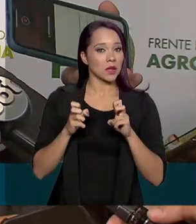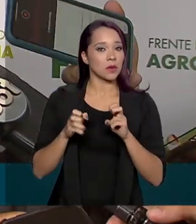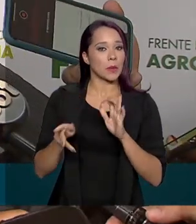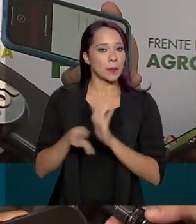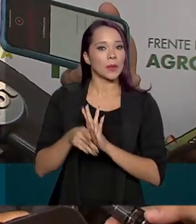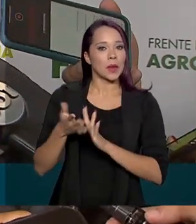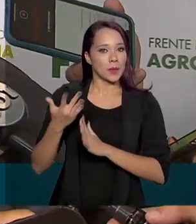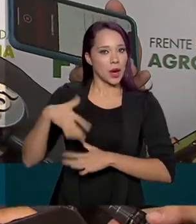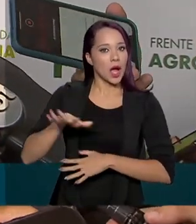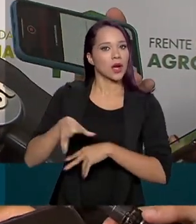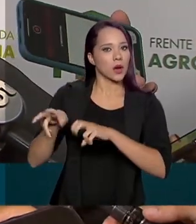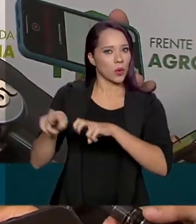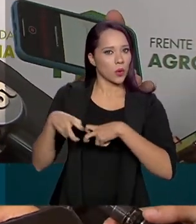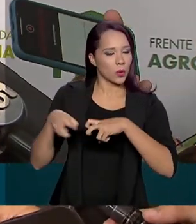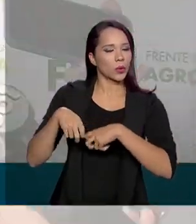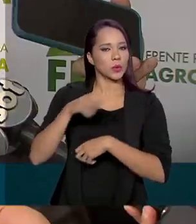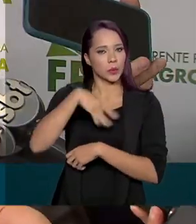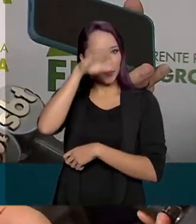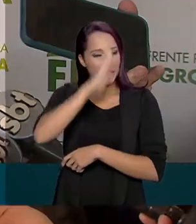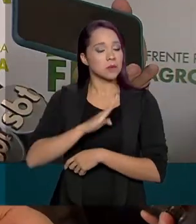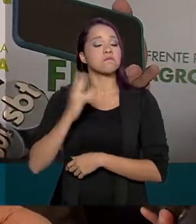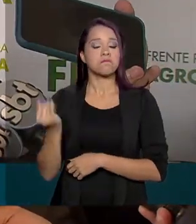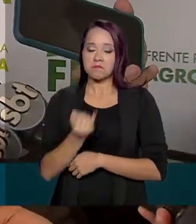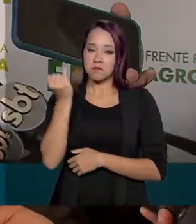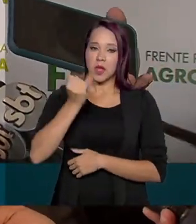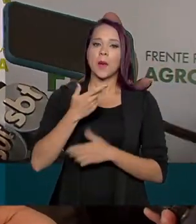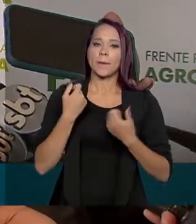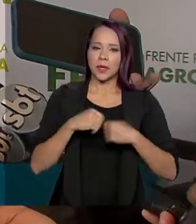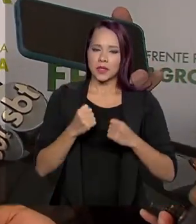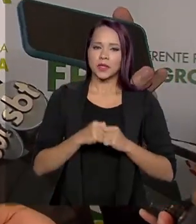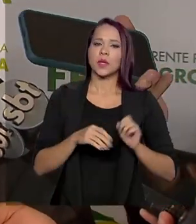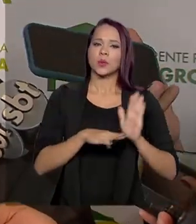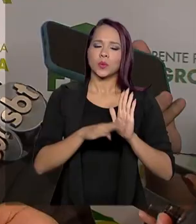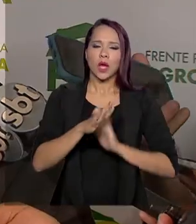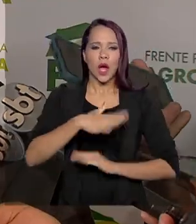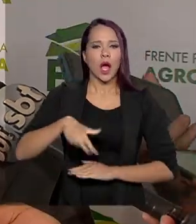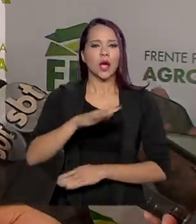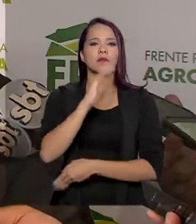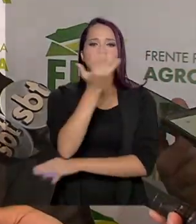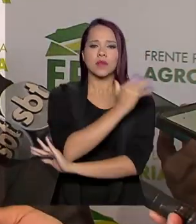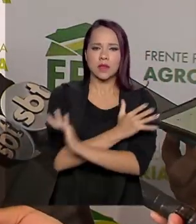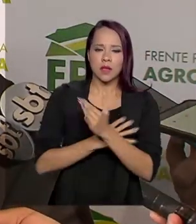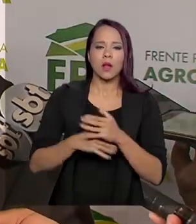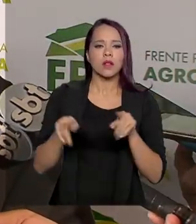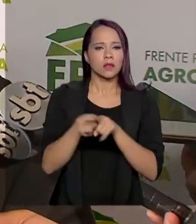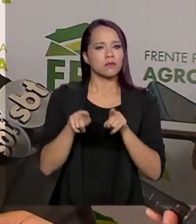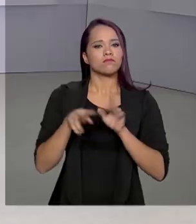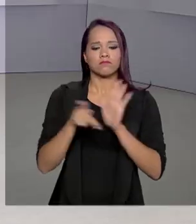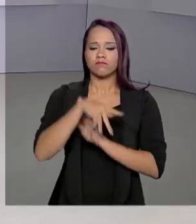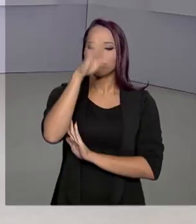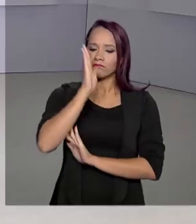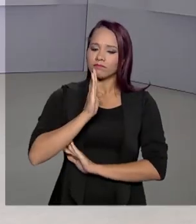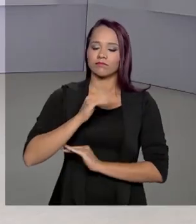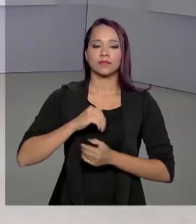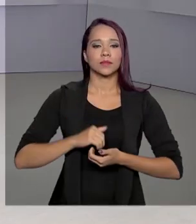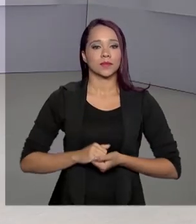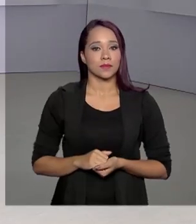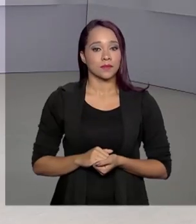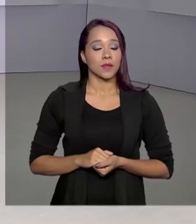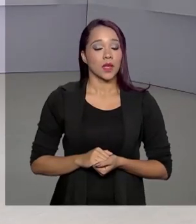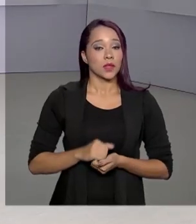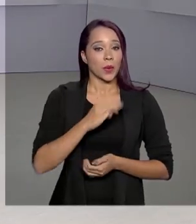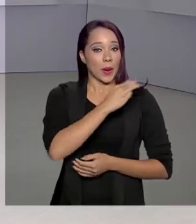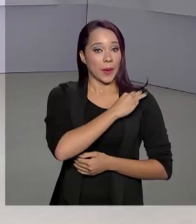brasileiro, é de fundamental importância. Tem que ser a favor da questão ambiental, a favor do Brasil. A